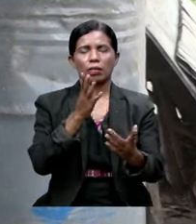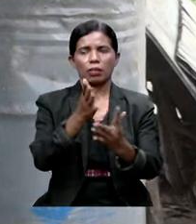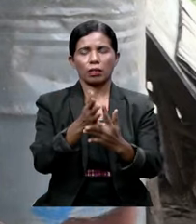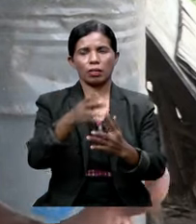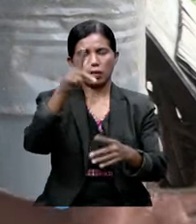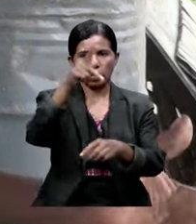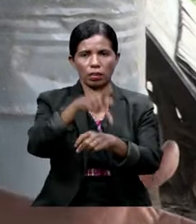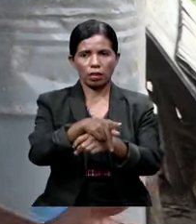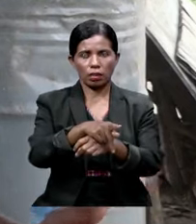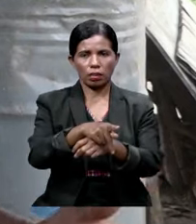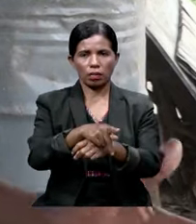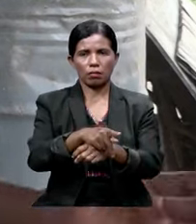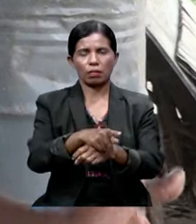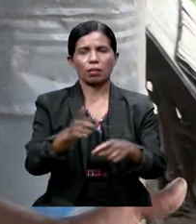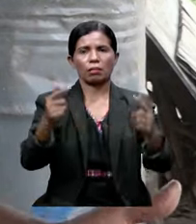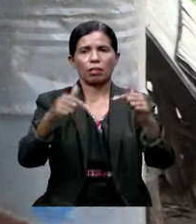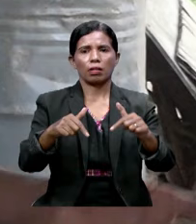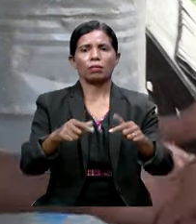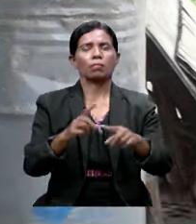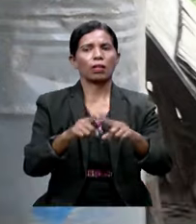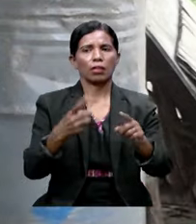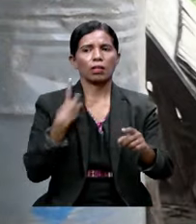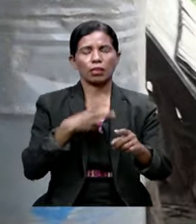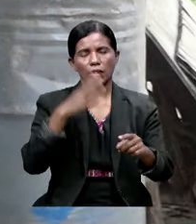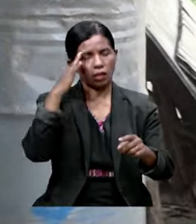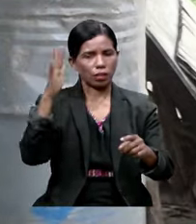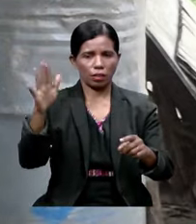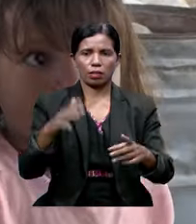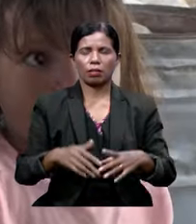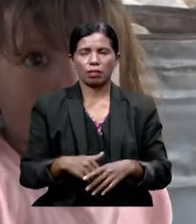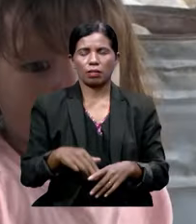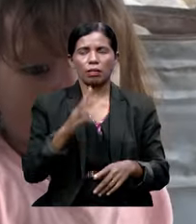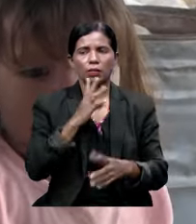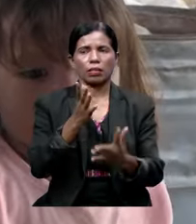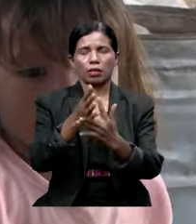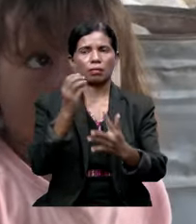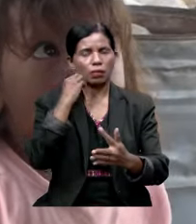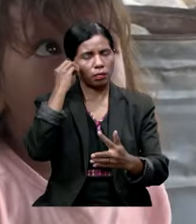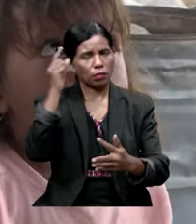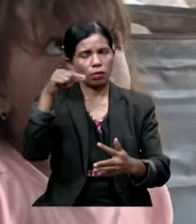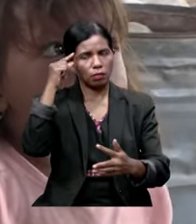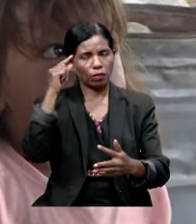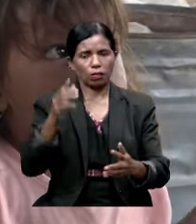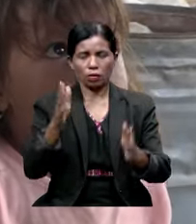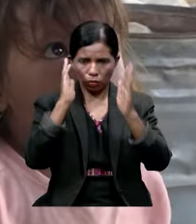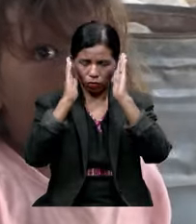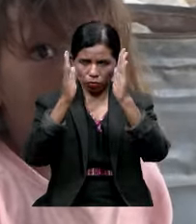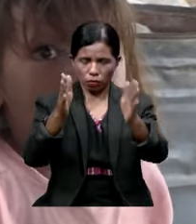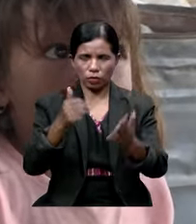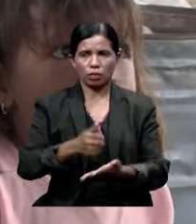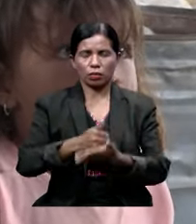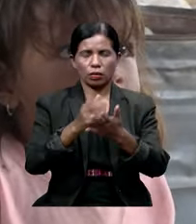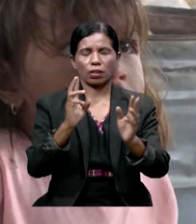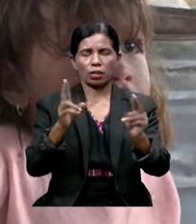kalam bot man né mai makasa it la hatri te bele te né. É, han sang governo foi antes sangliu la lais mai da né.